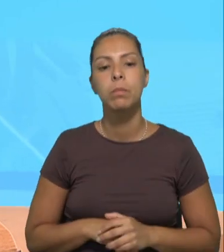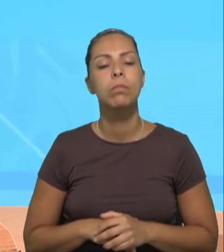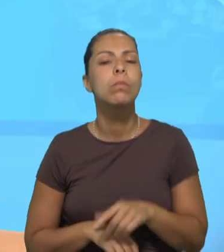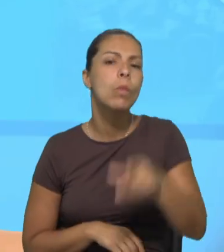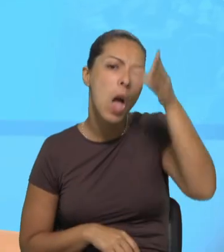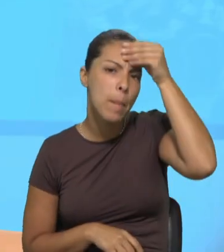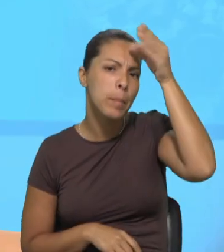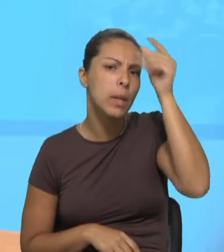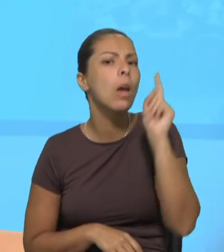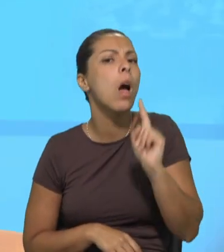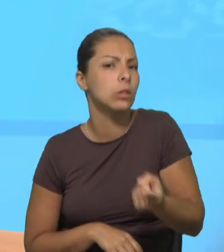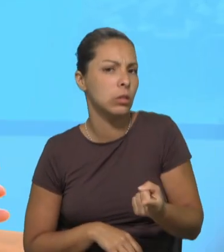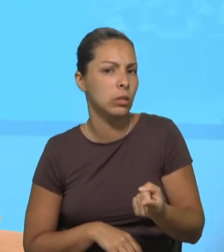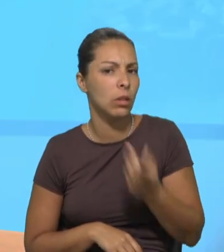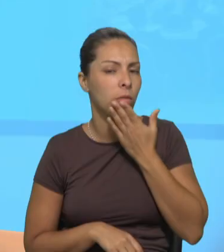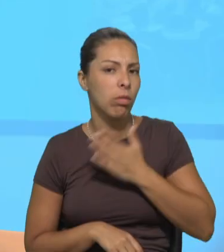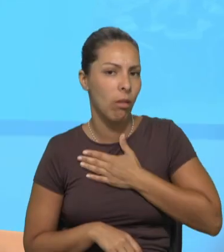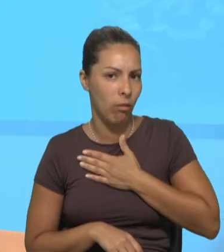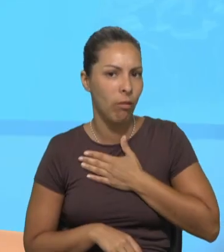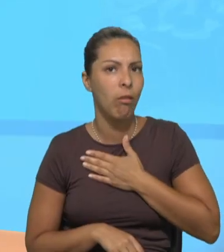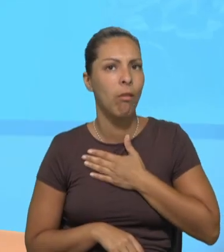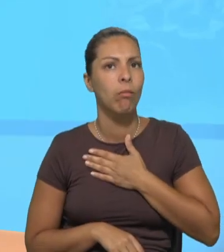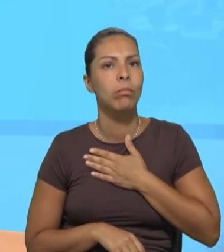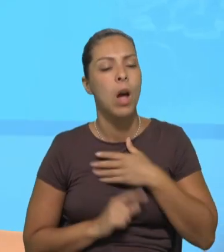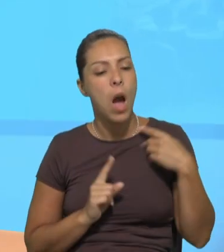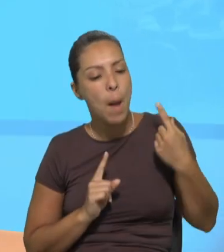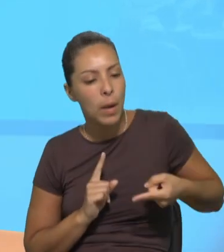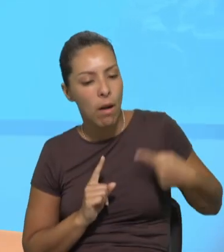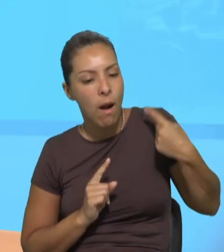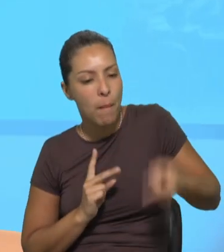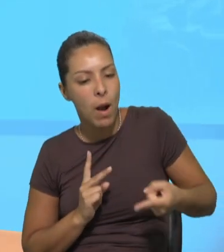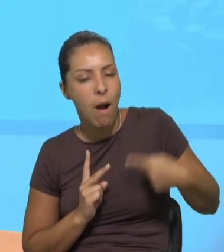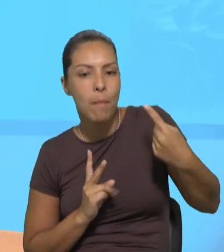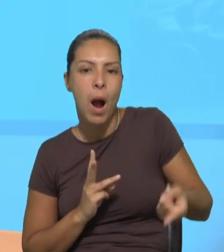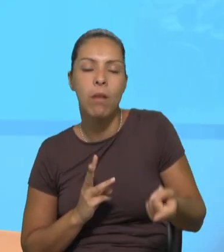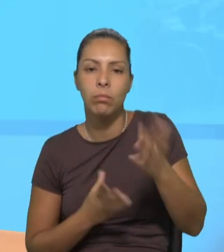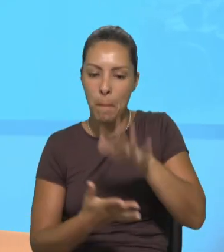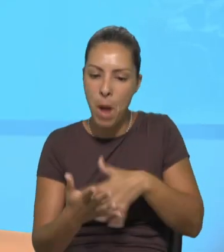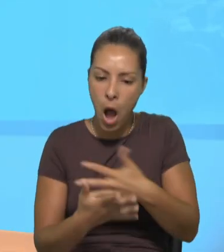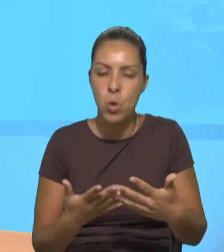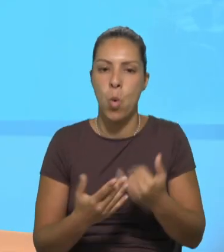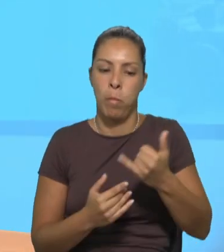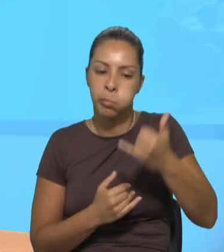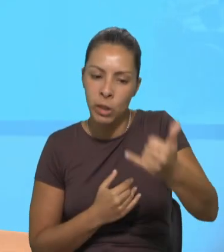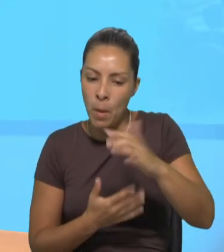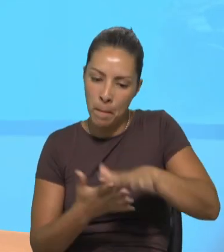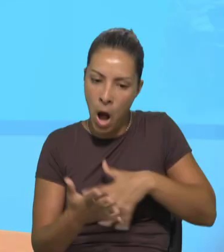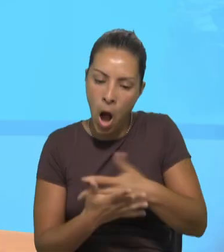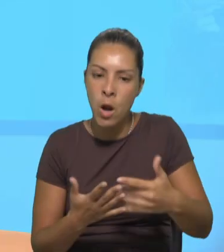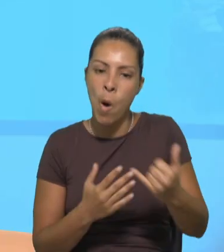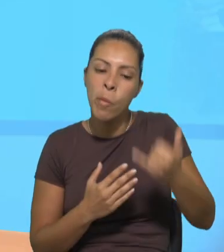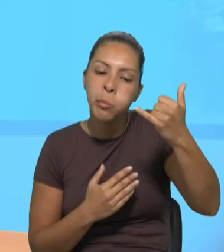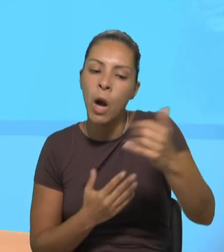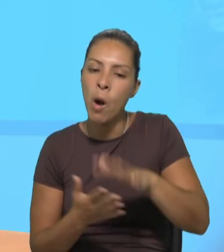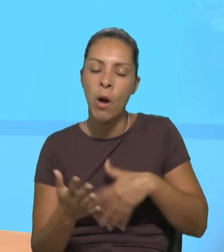Ambrósio, quando em cada dia é necessário planear em conjunto, é necessário ir atendendo ao gosto deste